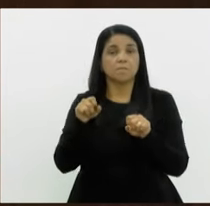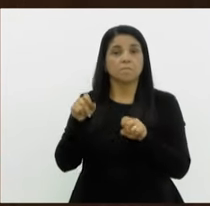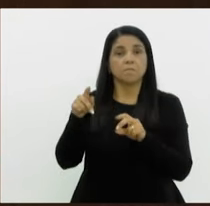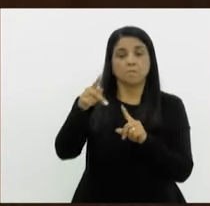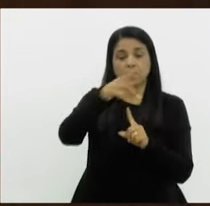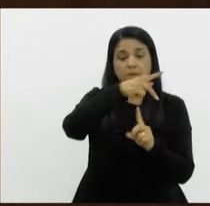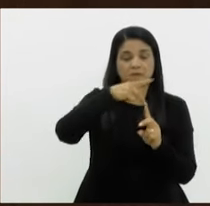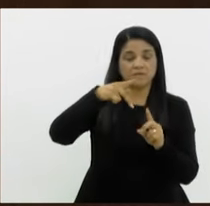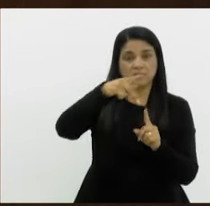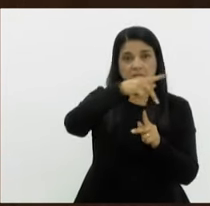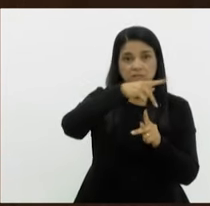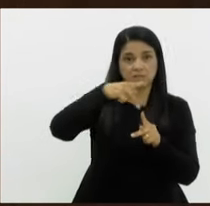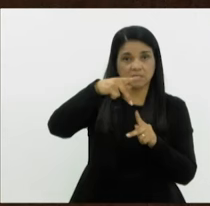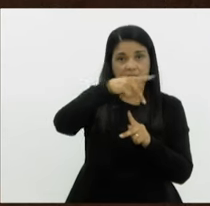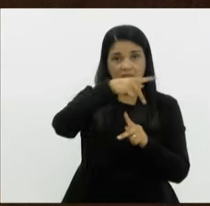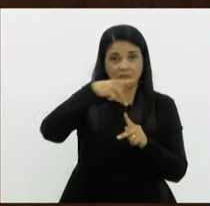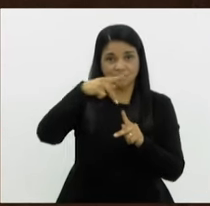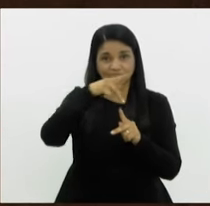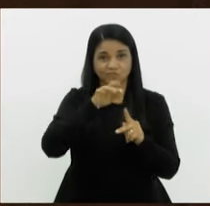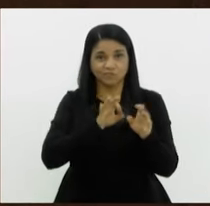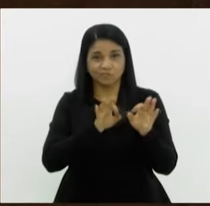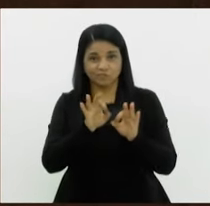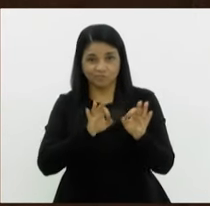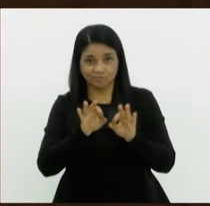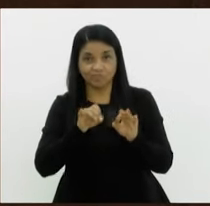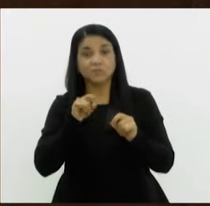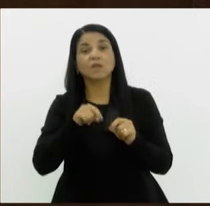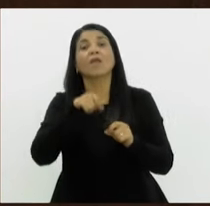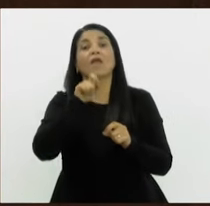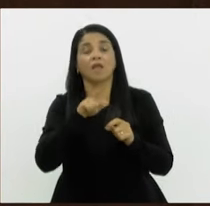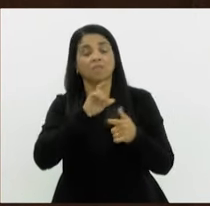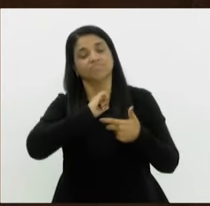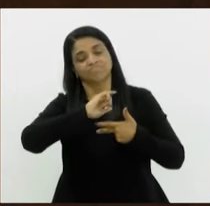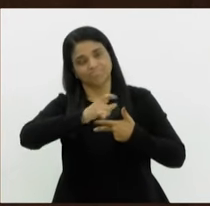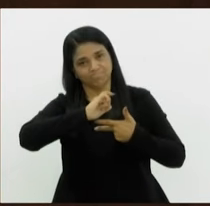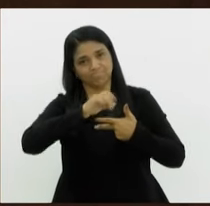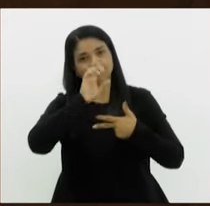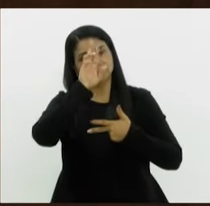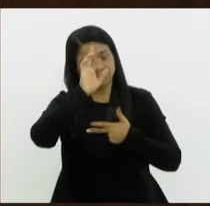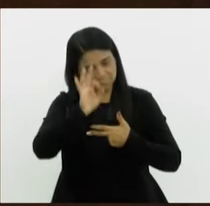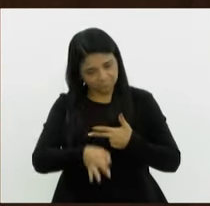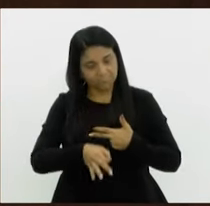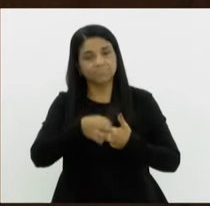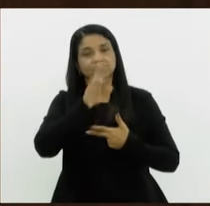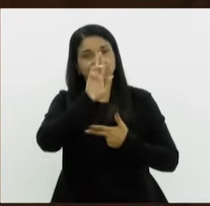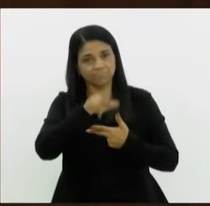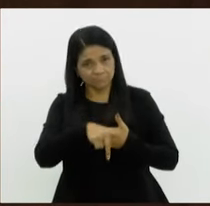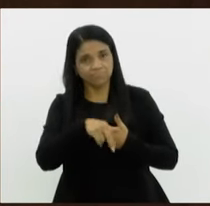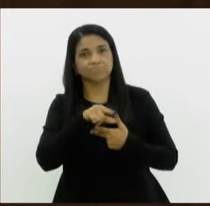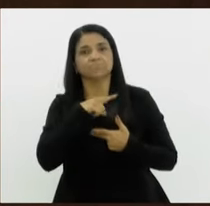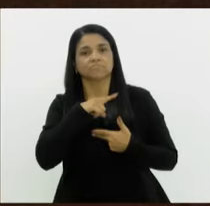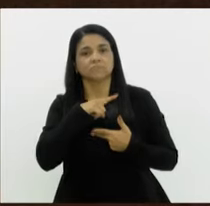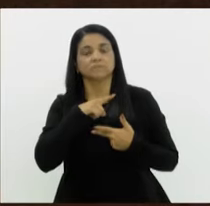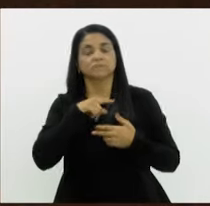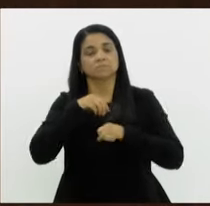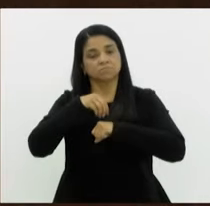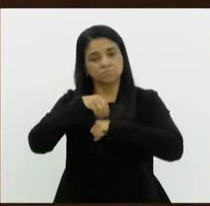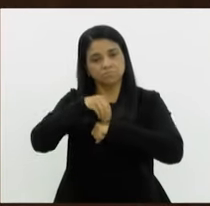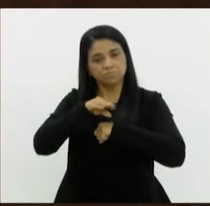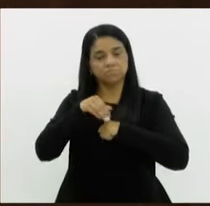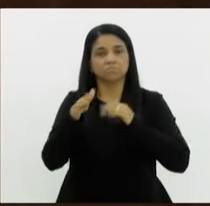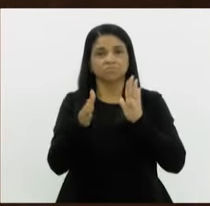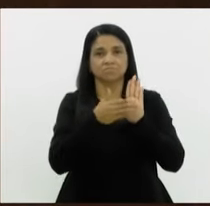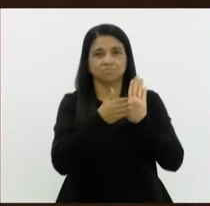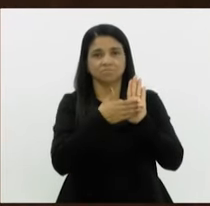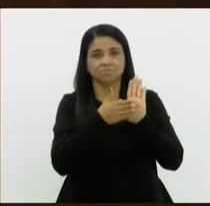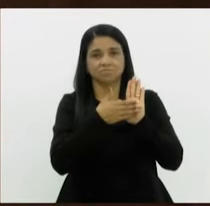previdenciário, organização de pessoal do Executivo. Então, está correto dele propor uma indicação legislativa para